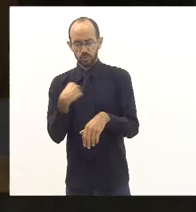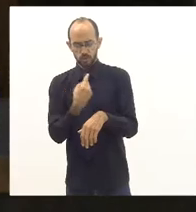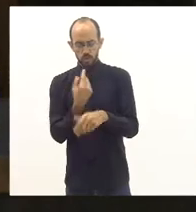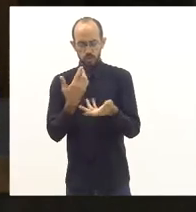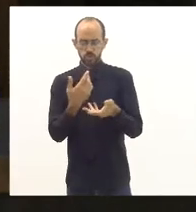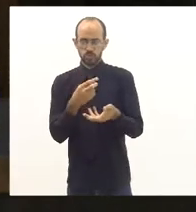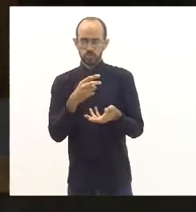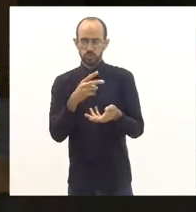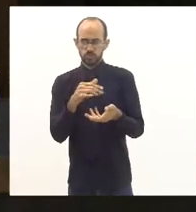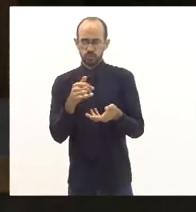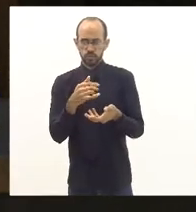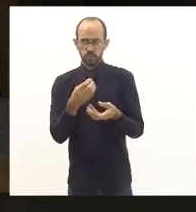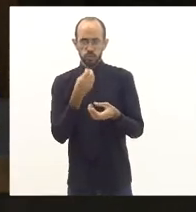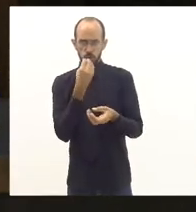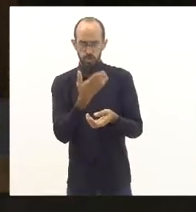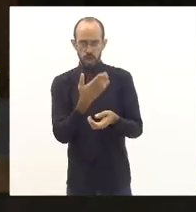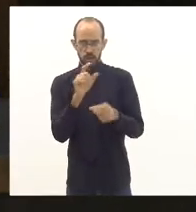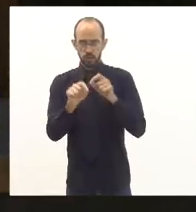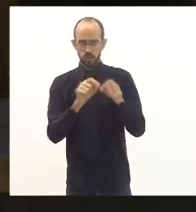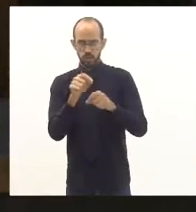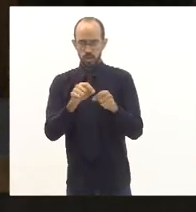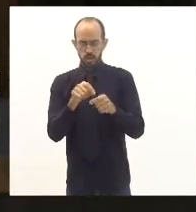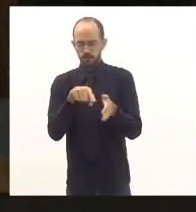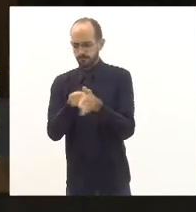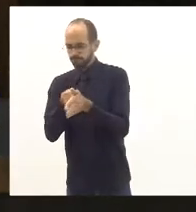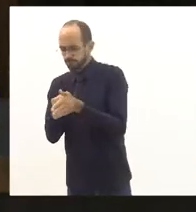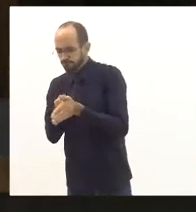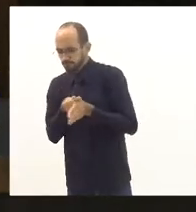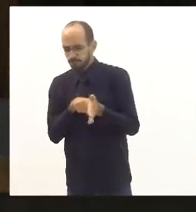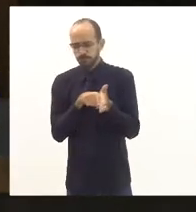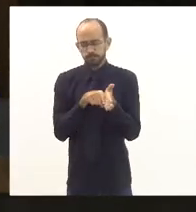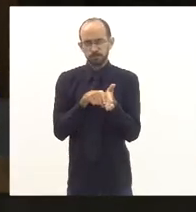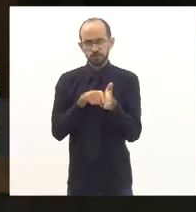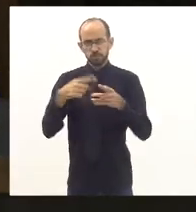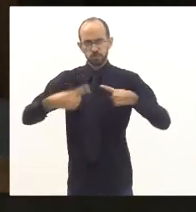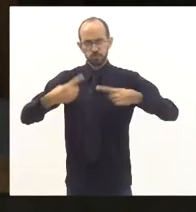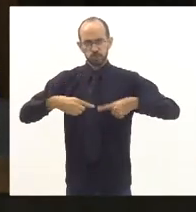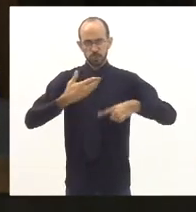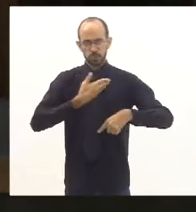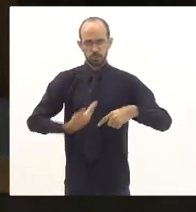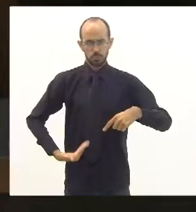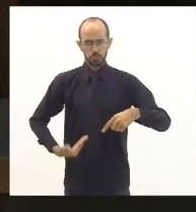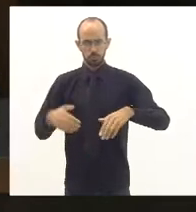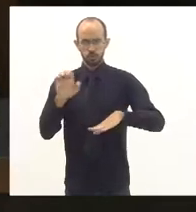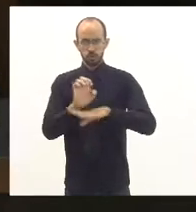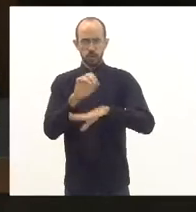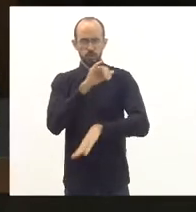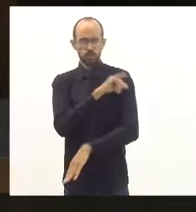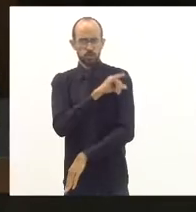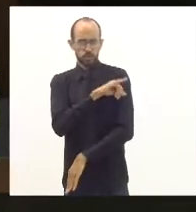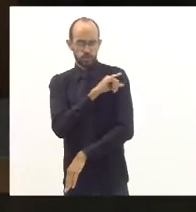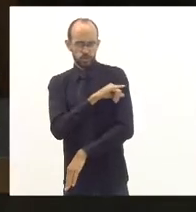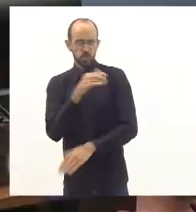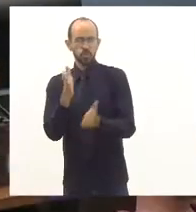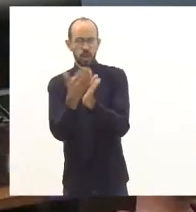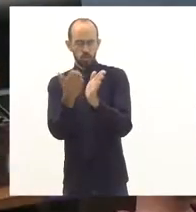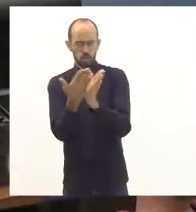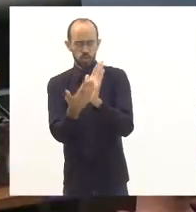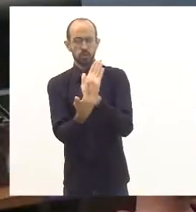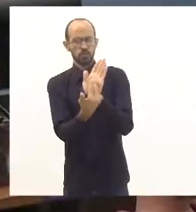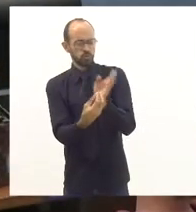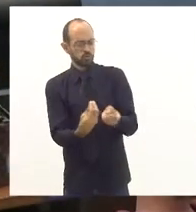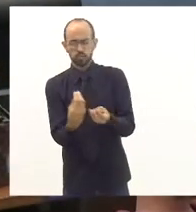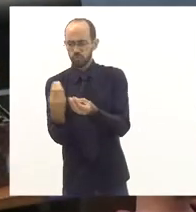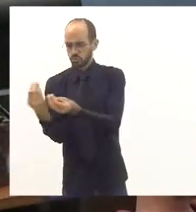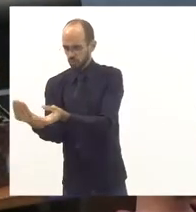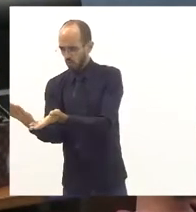com o senhor aqui, que é o mapeamento de políticas públicas no Estado do Rio de Janeiro, que fala,